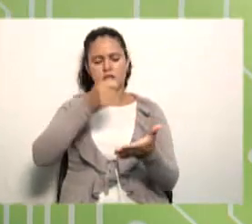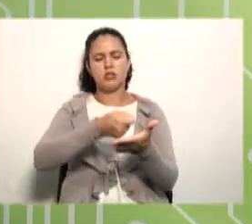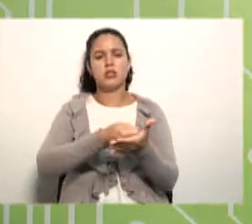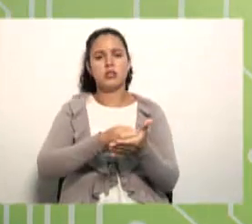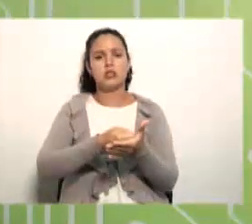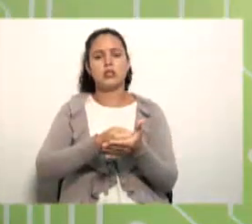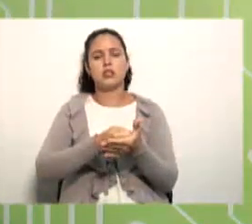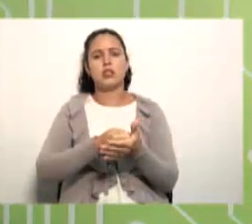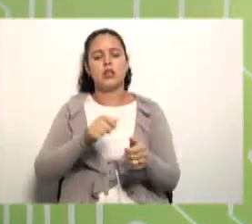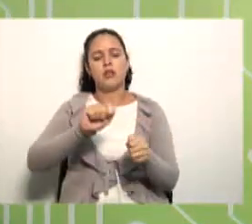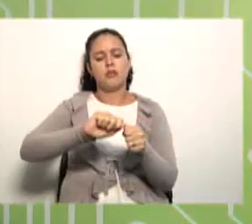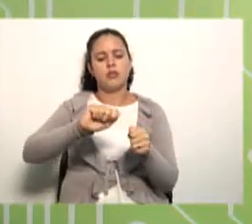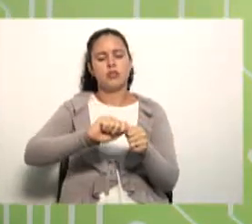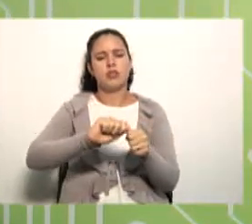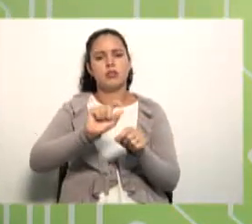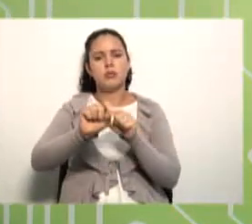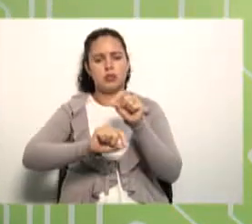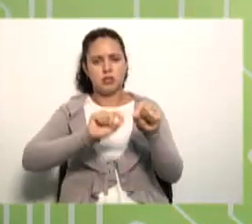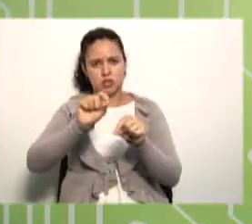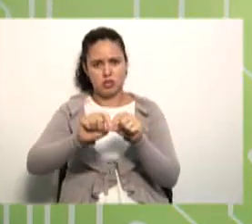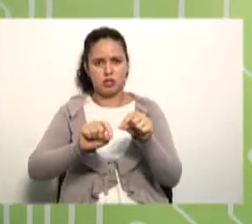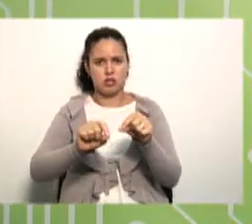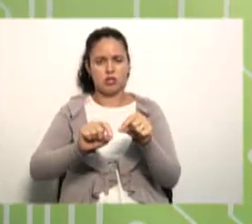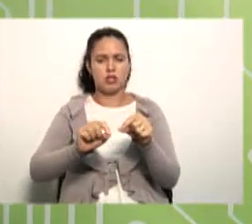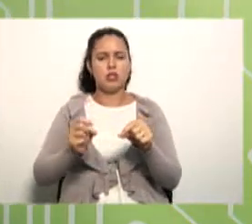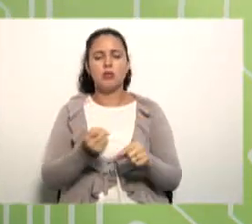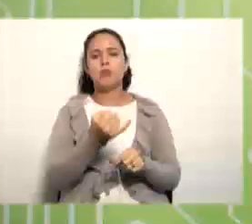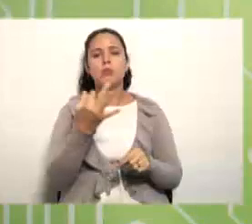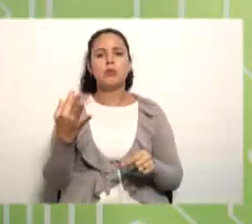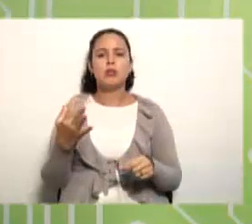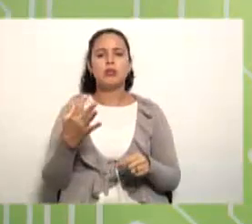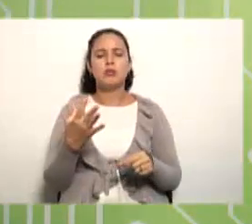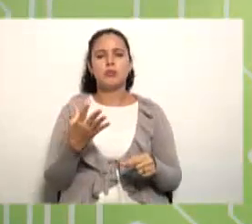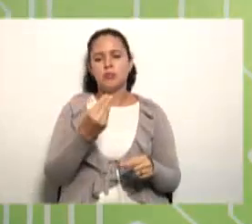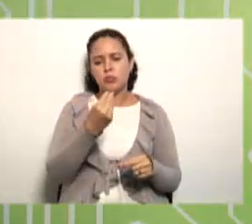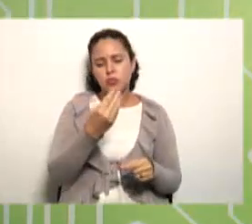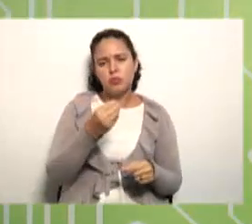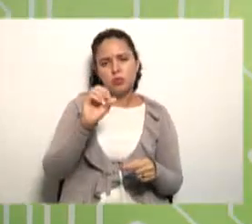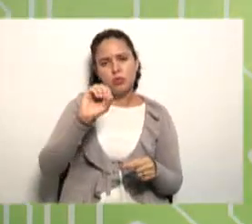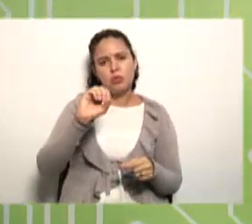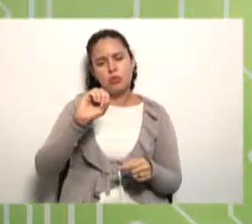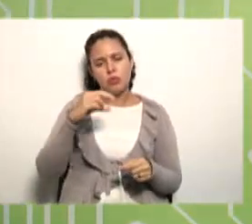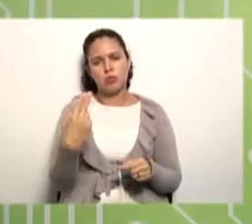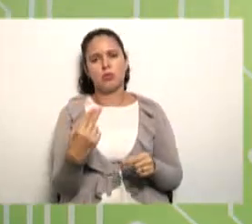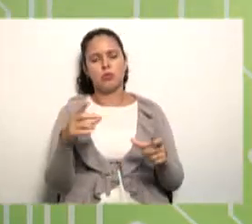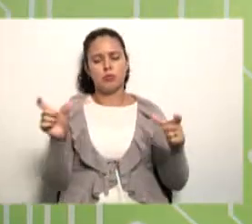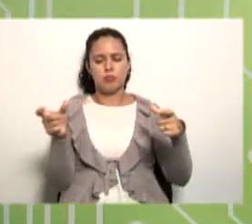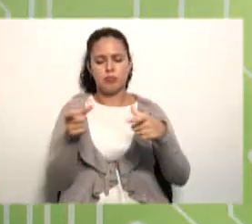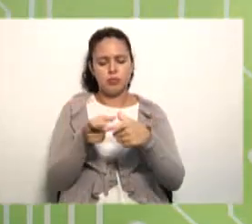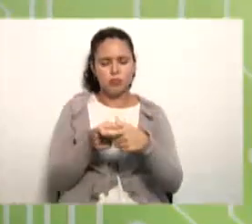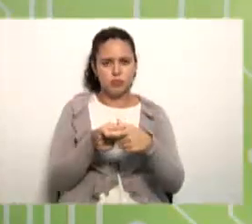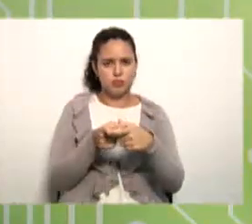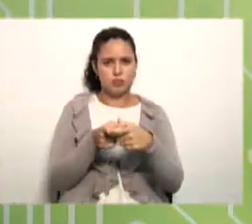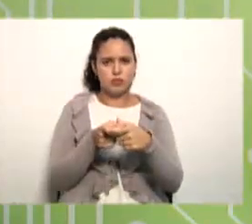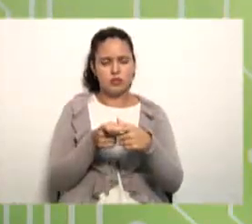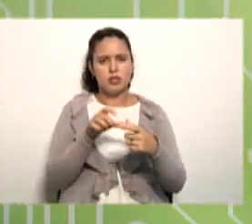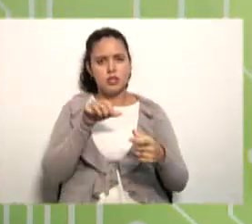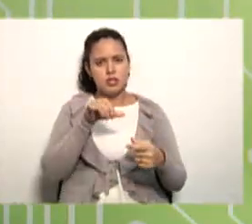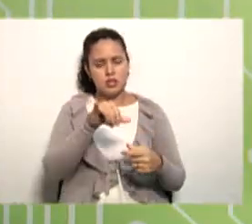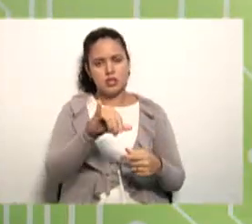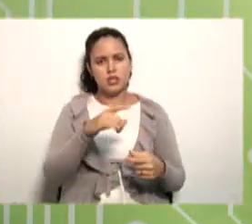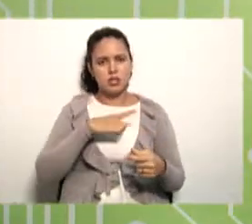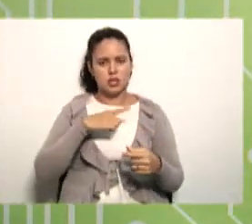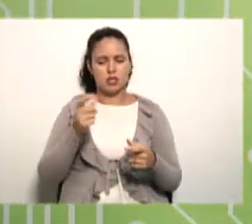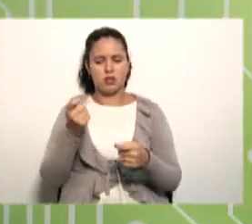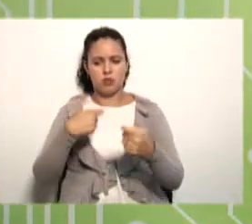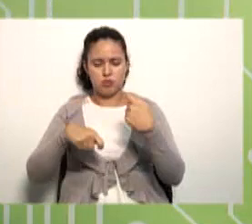produzido de cada cultura ou de cada indústria. Pelas observações que a gente tem hoje em dia, quando a gente tem uma economia planificada, é